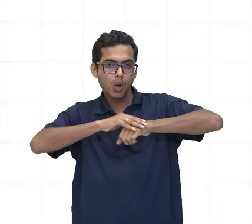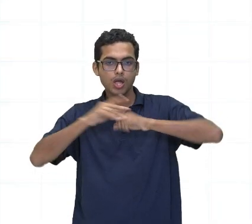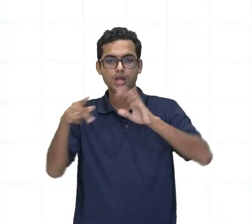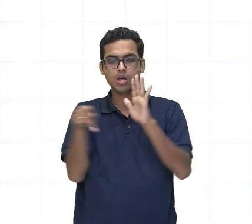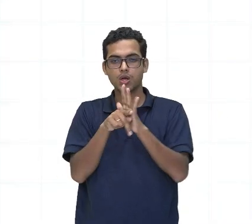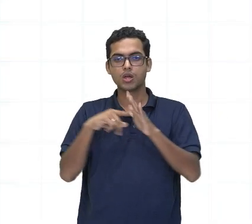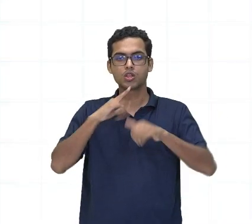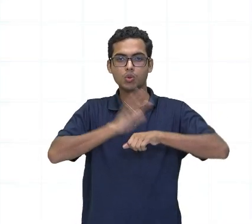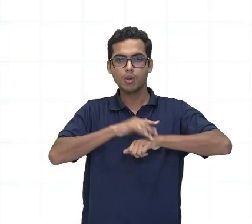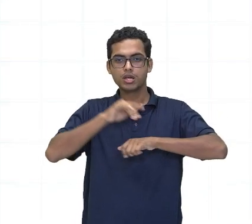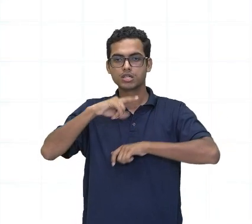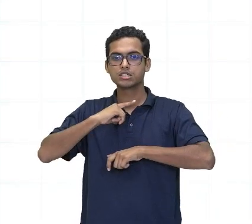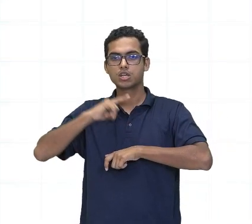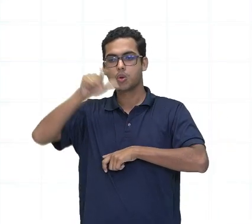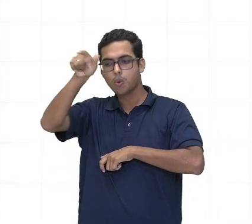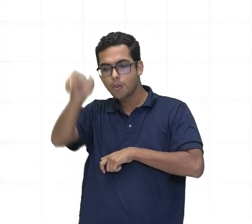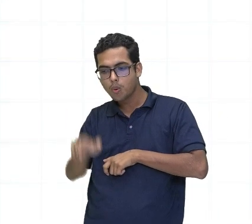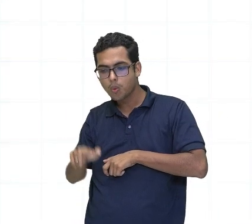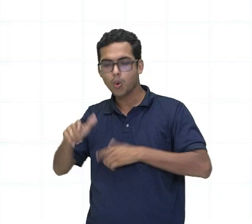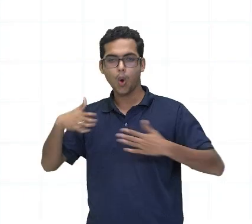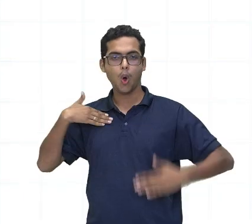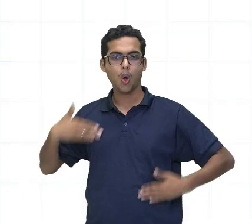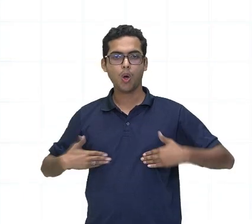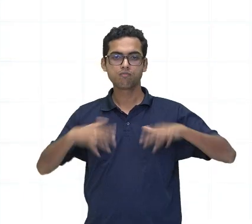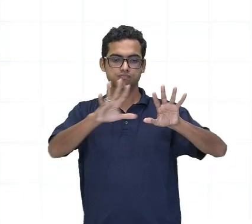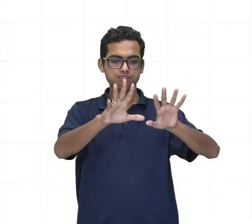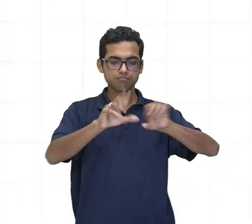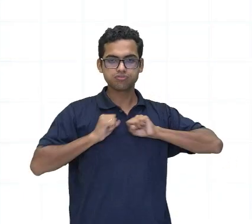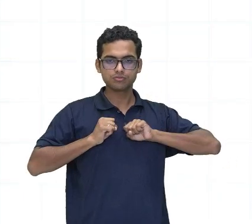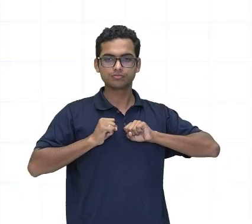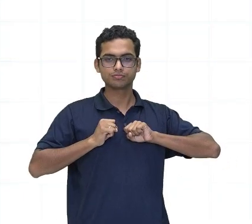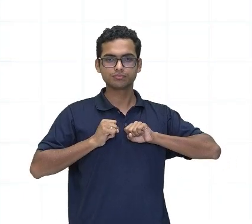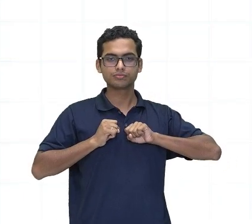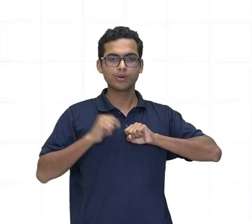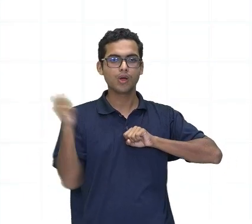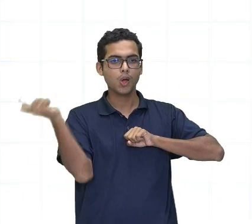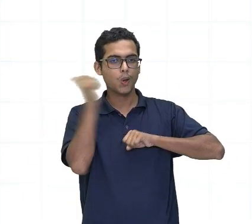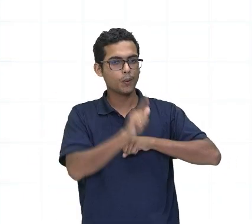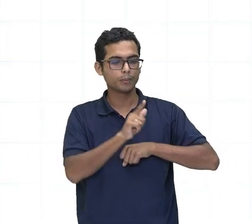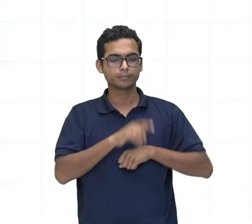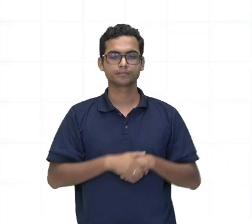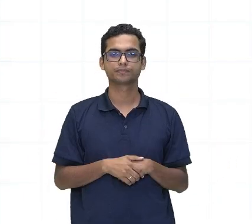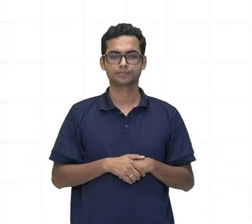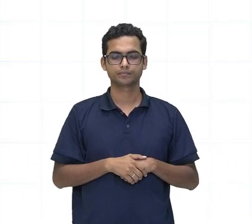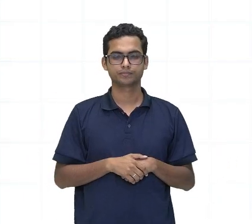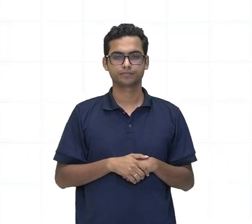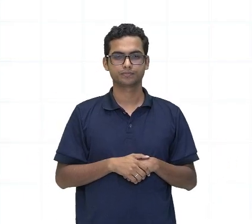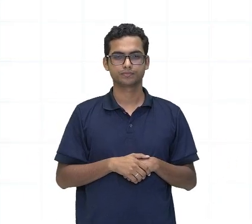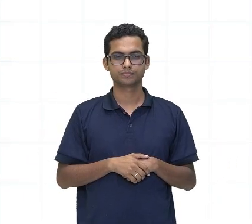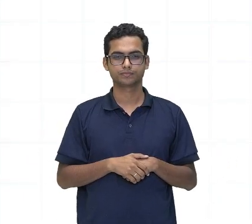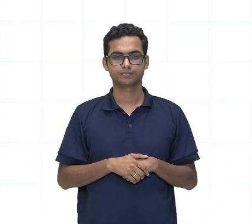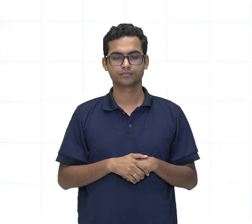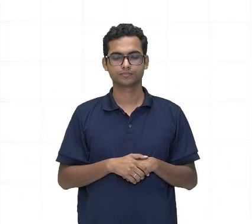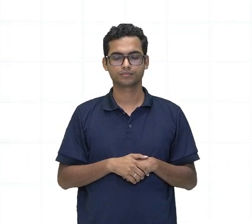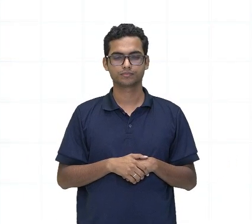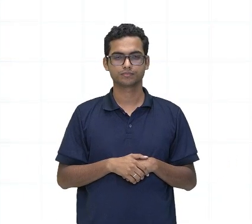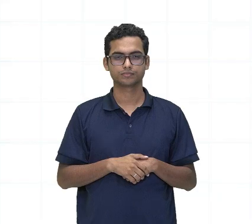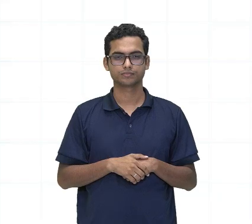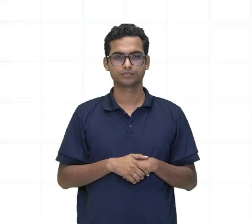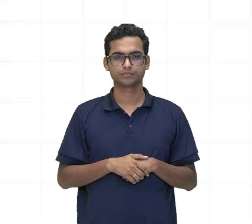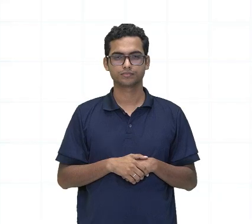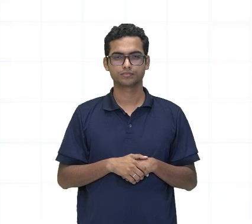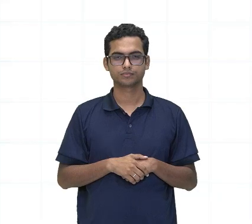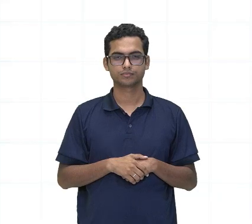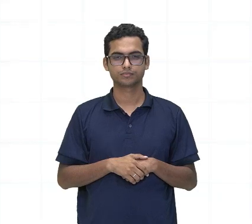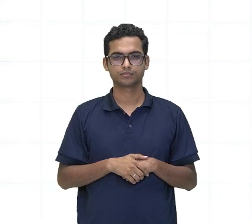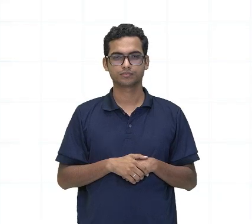seja, vai lá, o bichinho vem, e quem é o hospedeiro? A gente, né? Se eu tô ali fácil, ele vai então já pega a doença, tá?